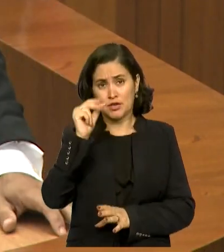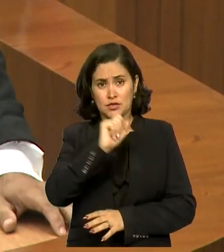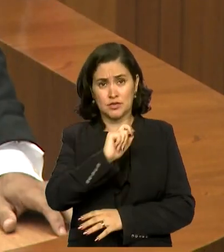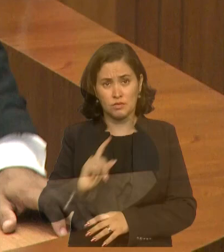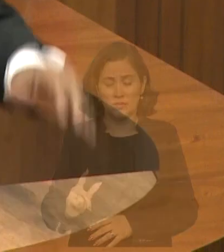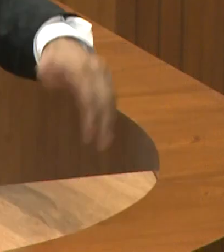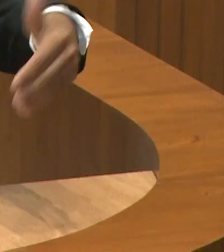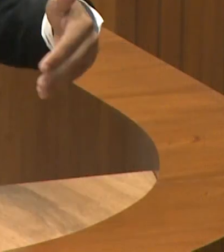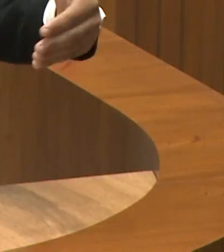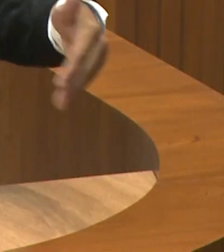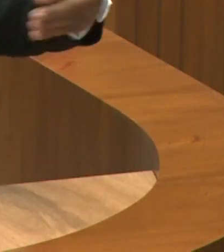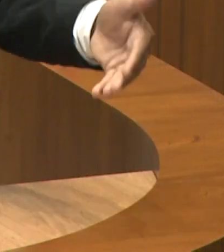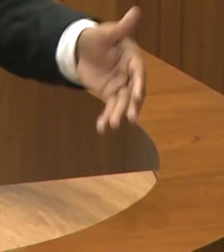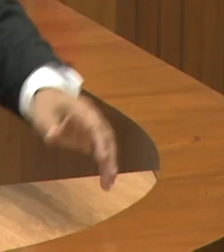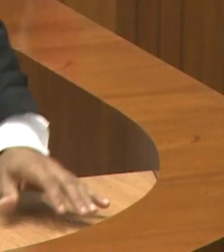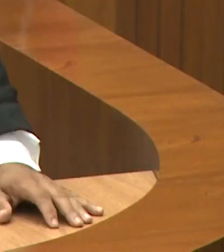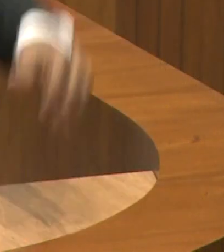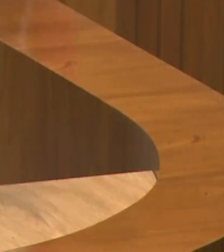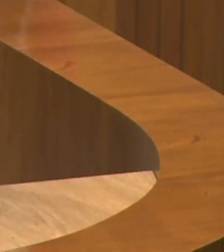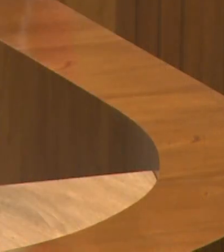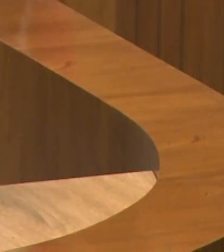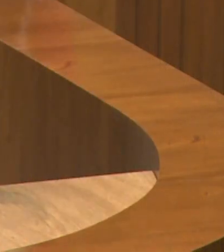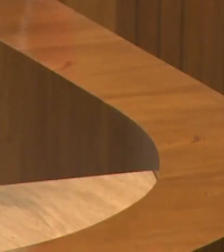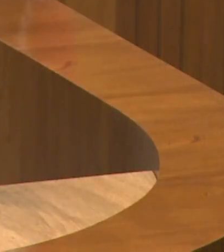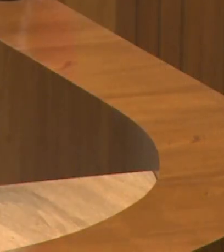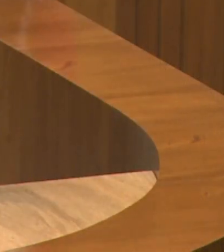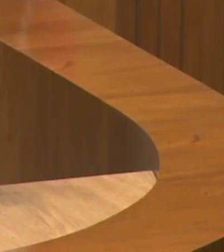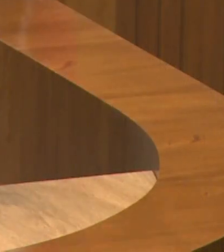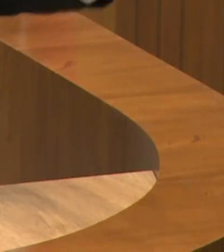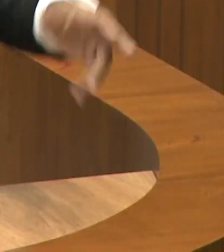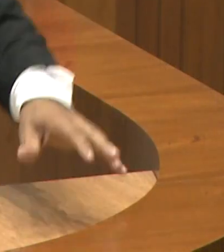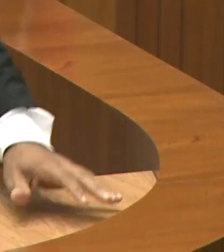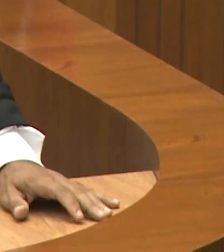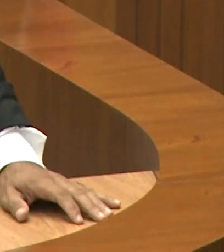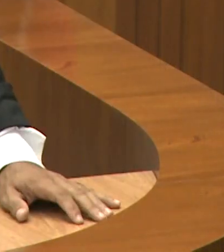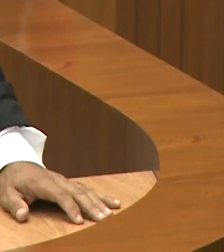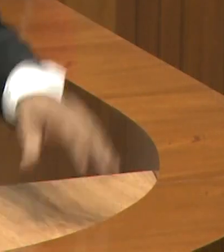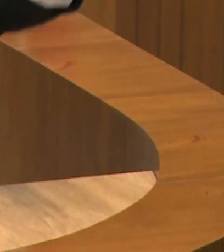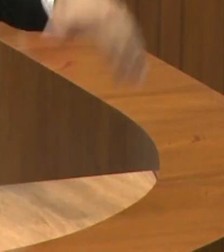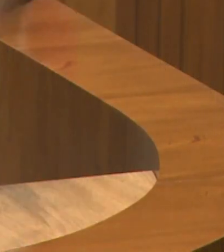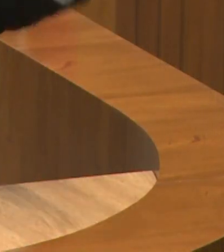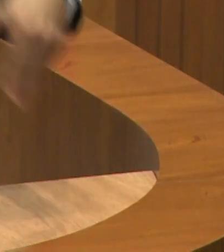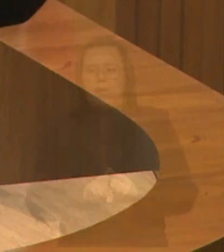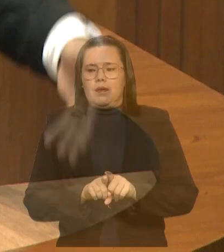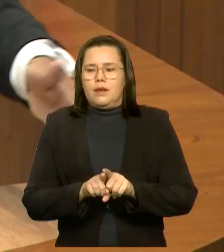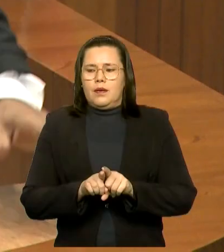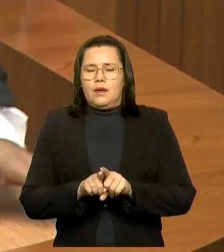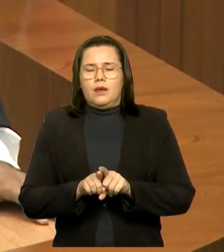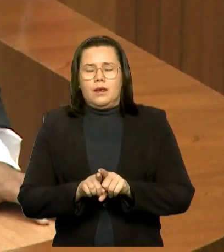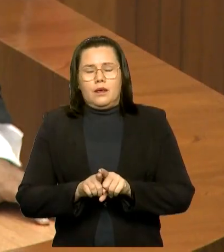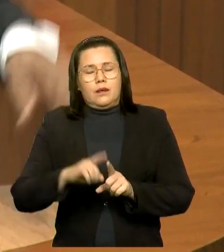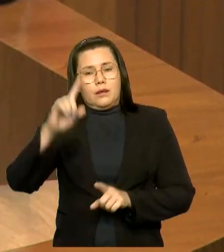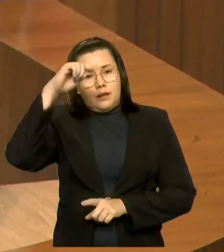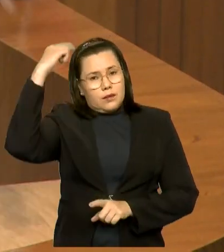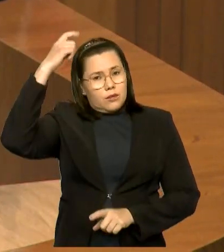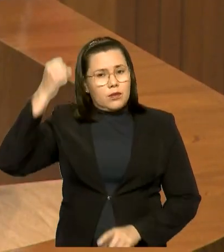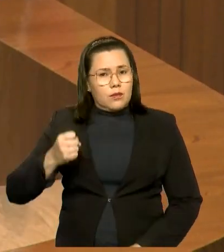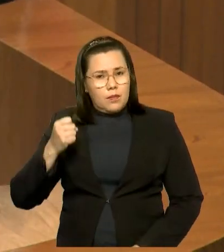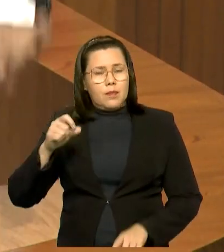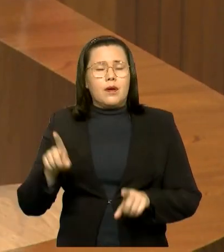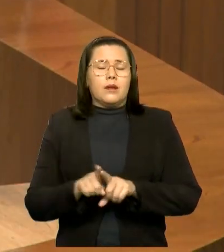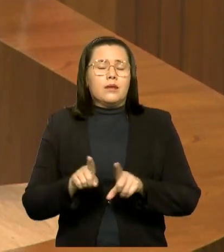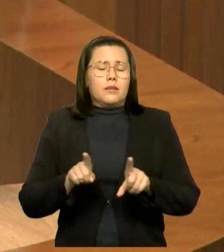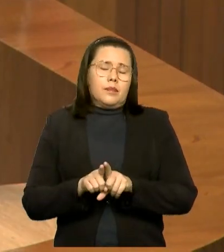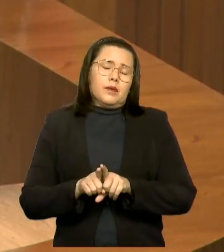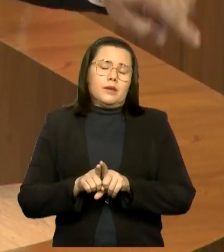MOVE, com relação ao transporte metropolitano de São José de Mamá, de Passo Lumiar, da Raposa, que também sofrem nesse período. Então eu tenho